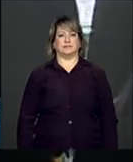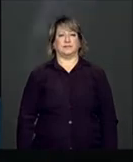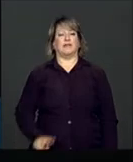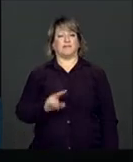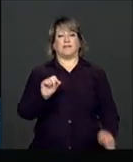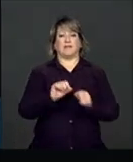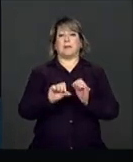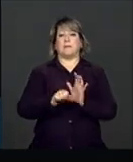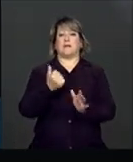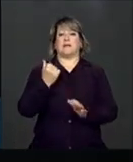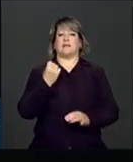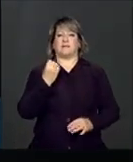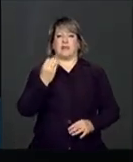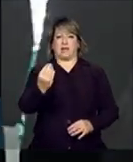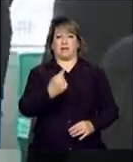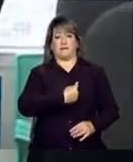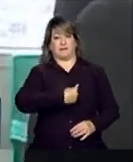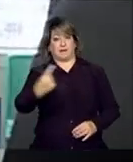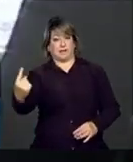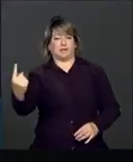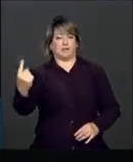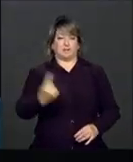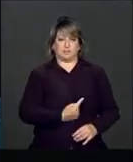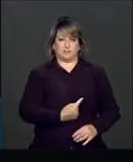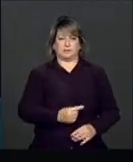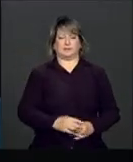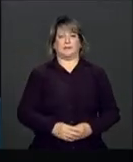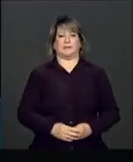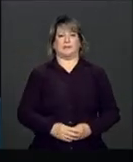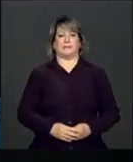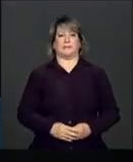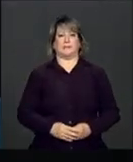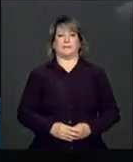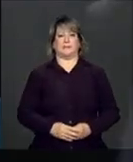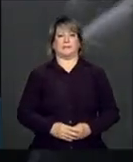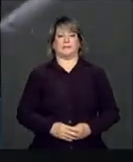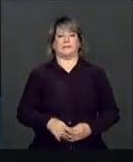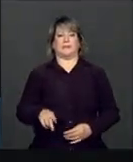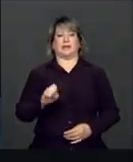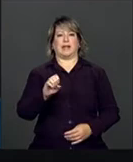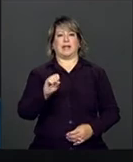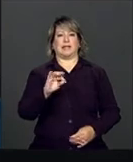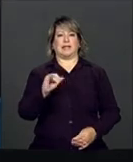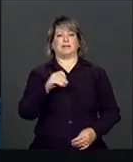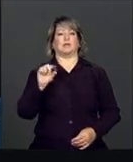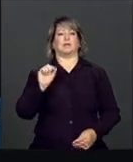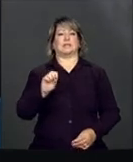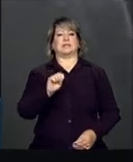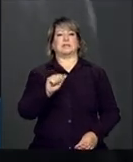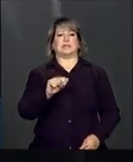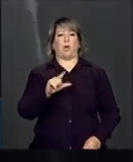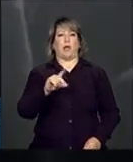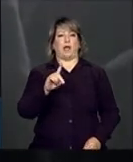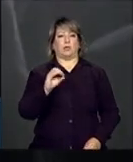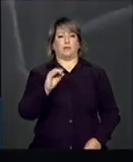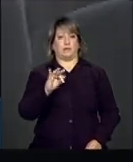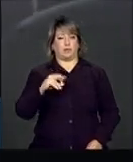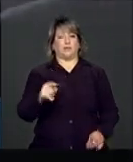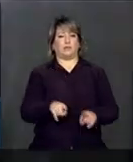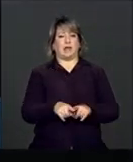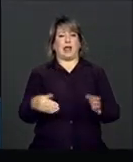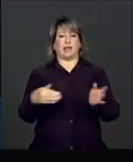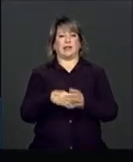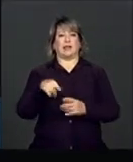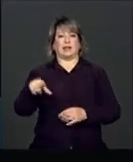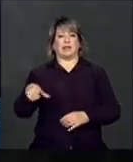Vai fazer a primeira viagem de ida e volta da estação Salgado Filho para a estação da empresa de trens